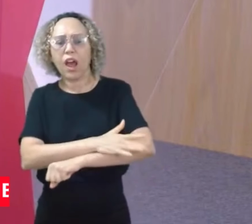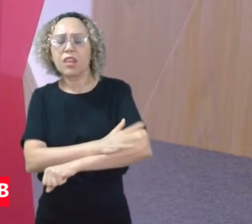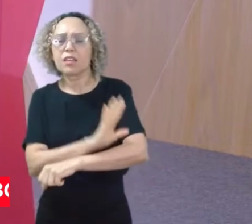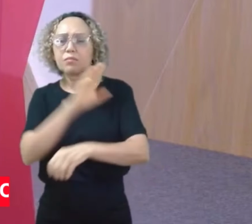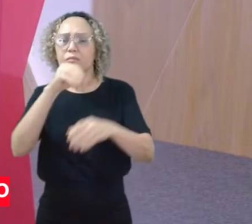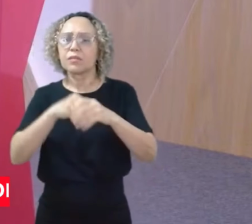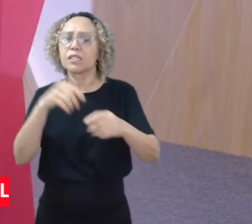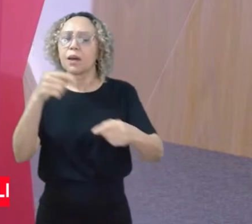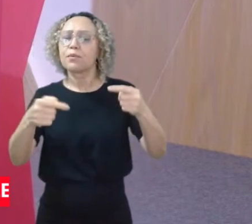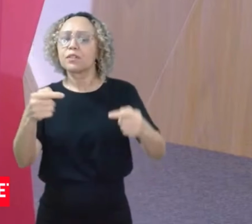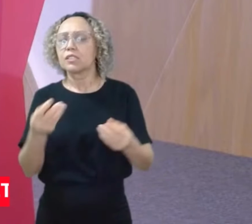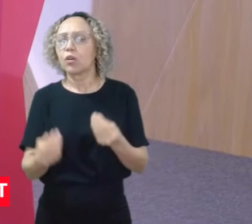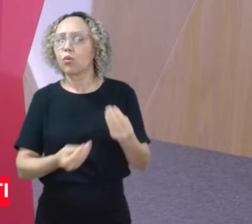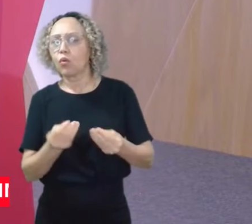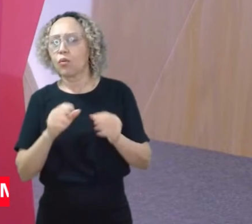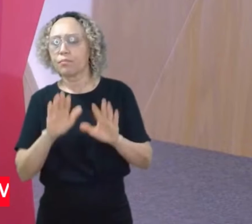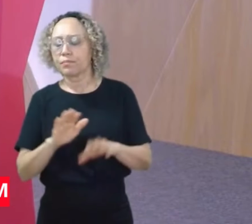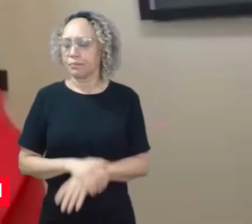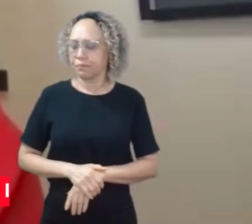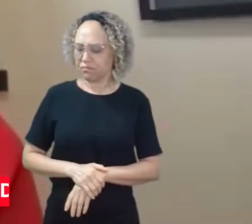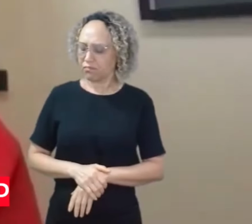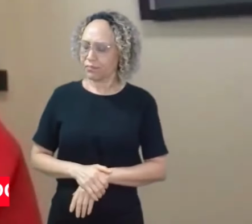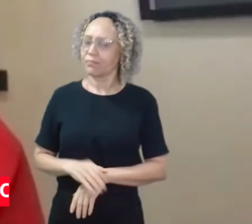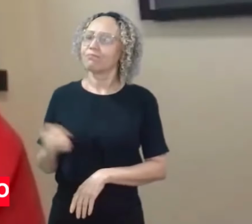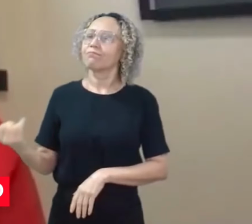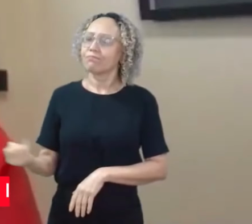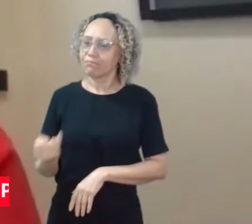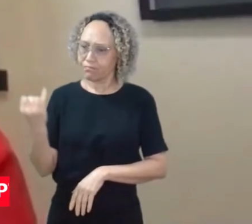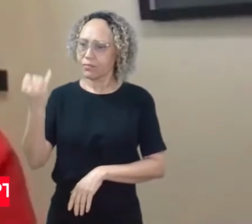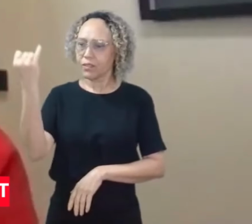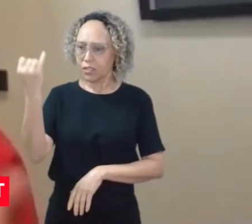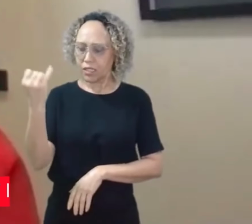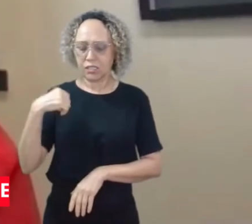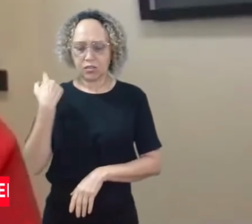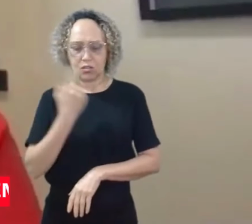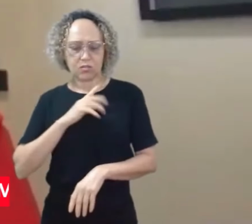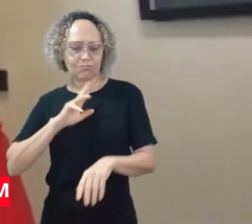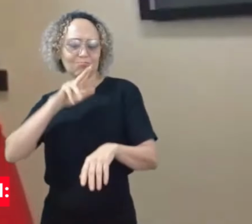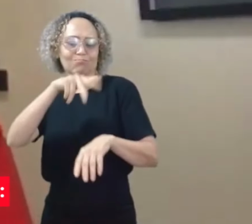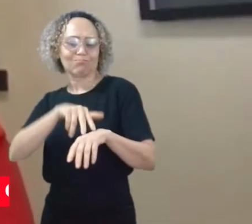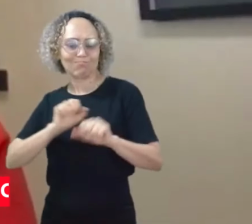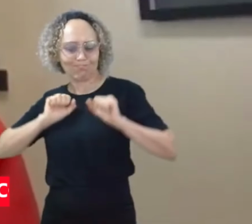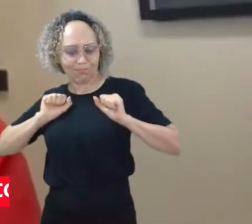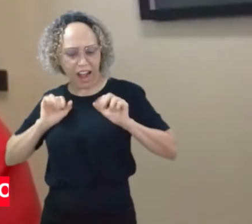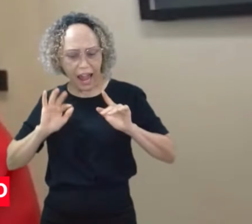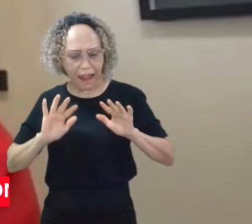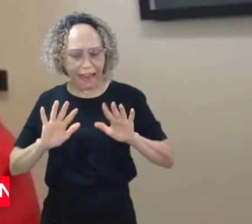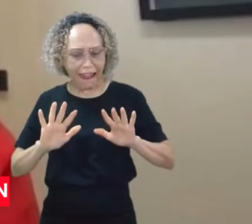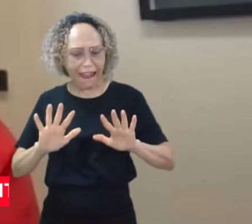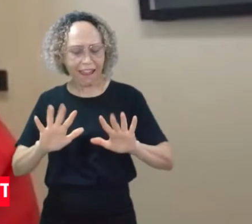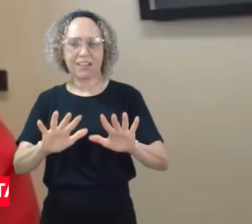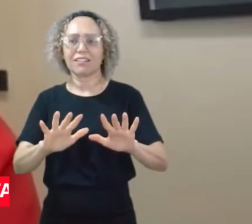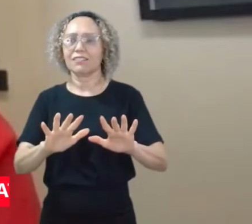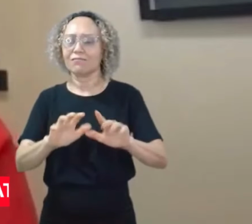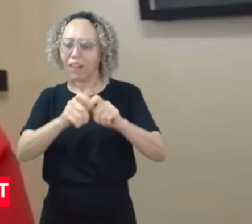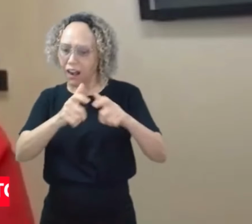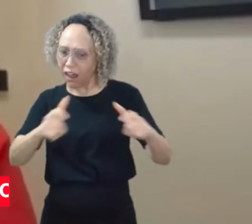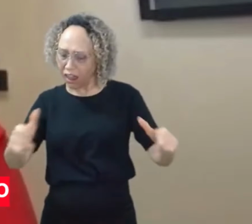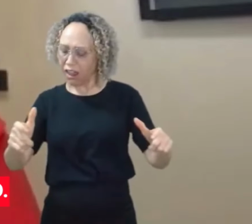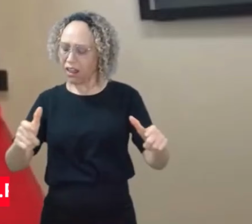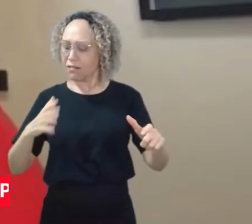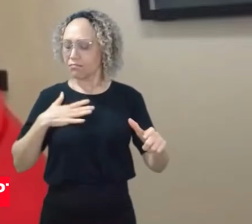Leninha? Bom, é fundamental que nós estamos chegando em maior número. Penso que a nossa presença, não só a minha, mas